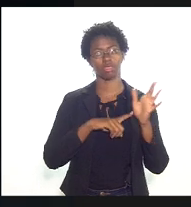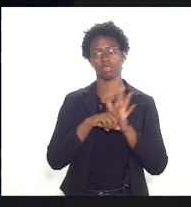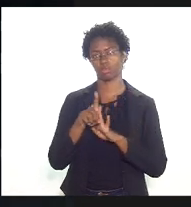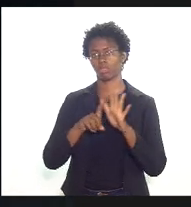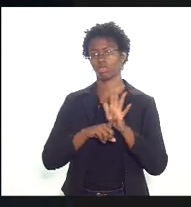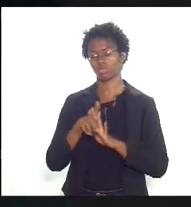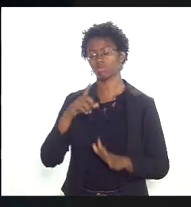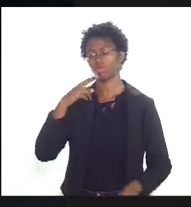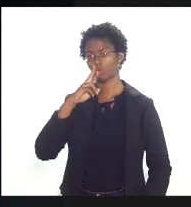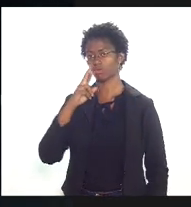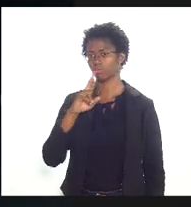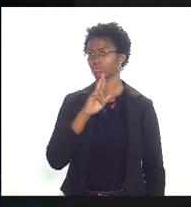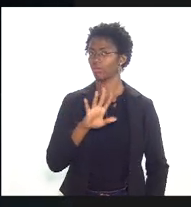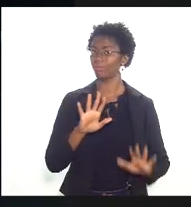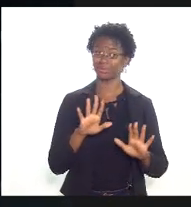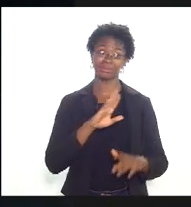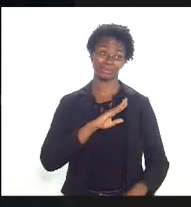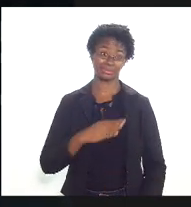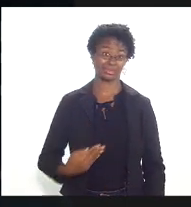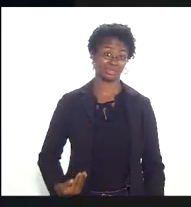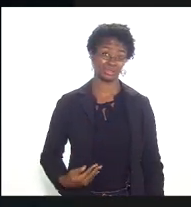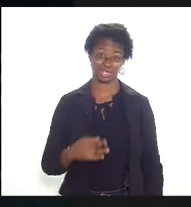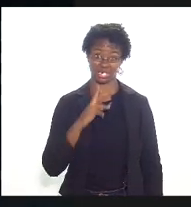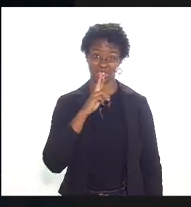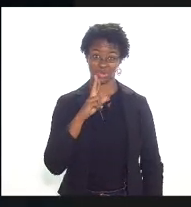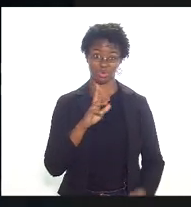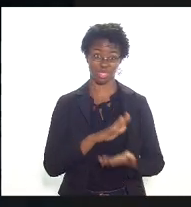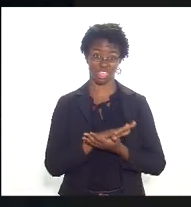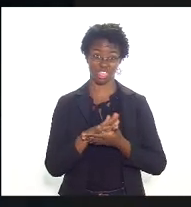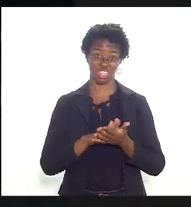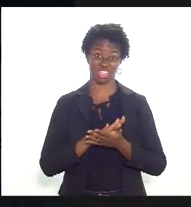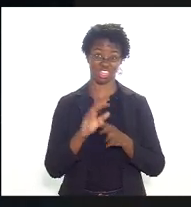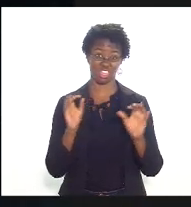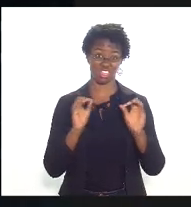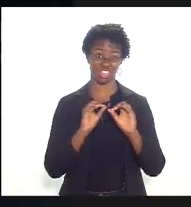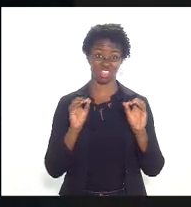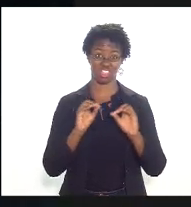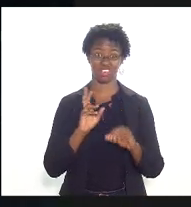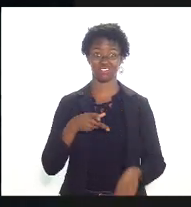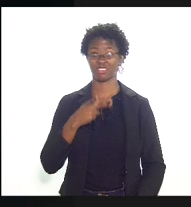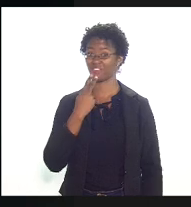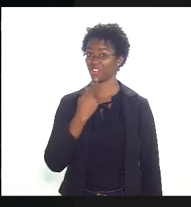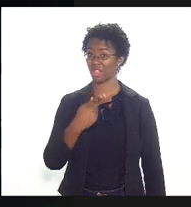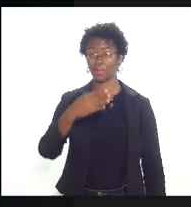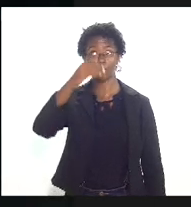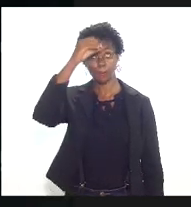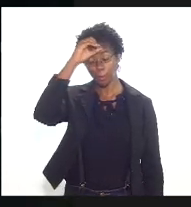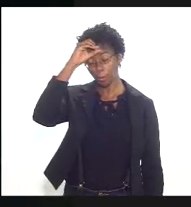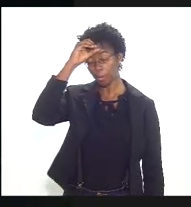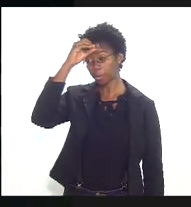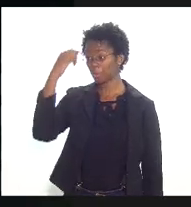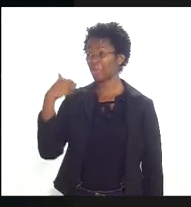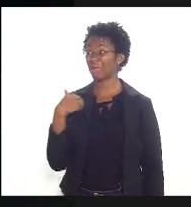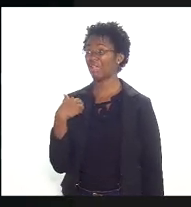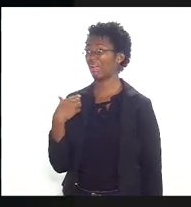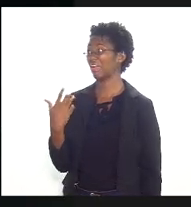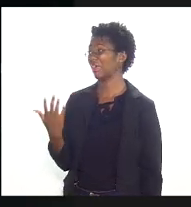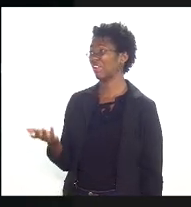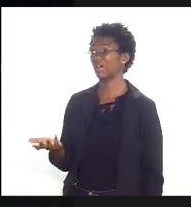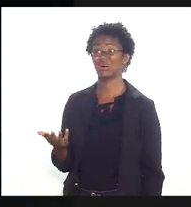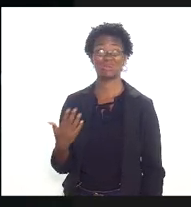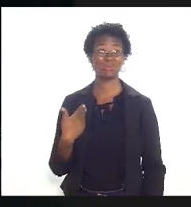Apesar que o governador não respondeu nada a todo momento dizia que não sabia de nada que ele não era ordenador de